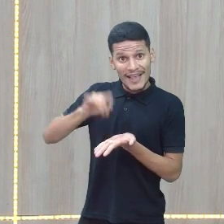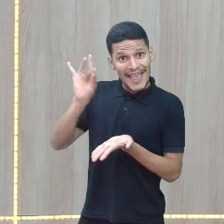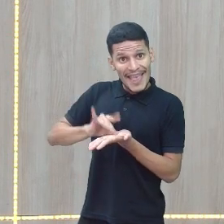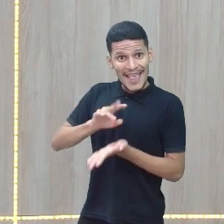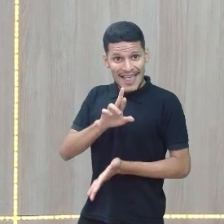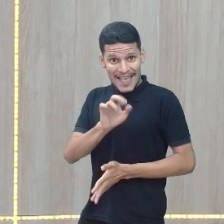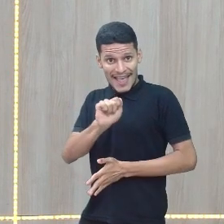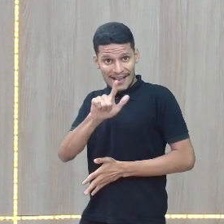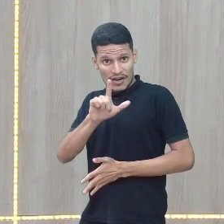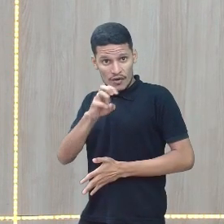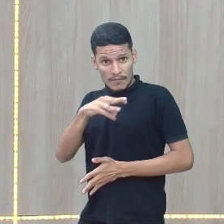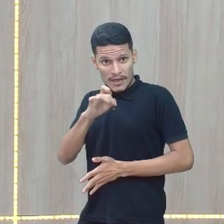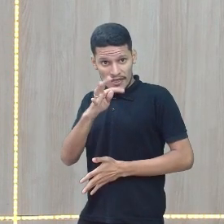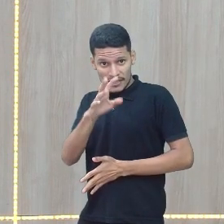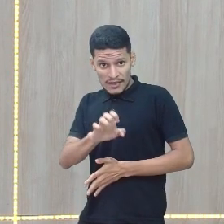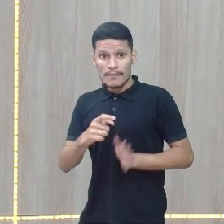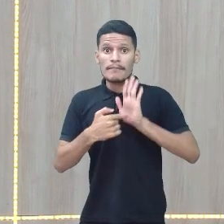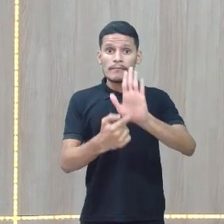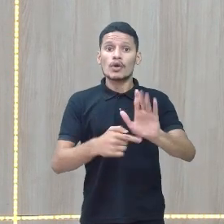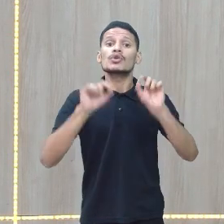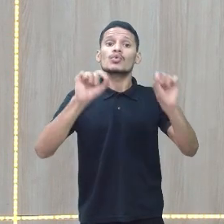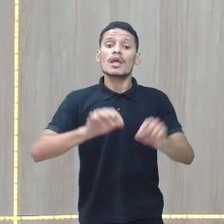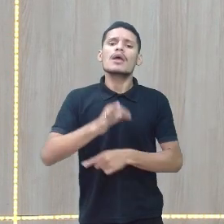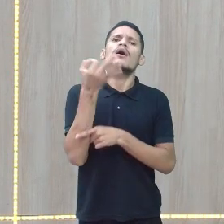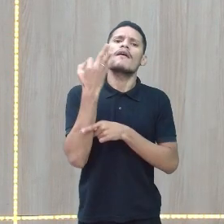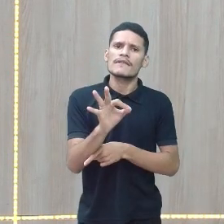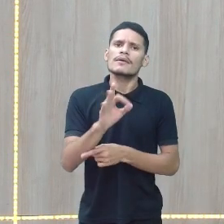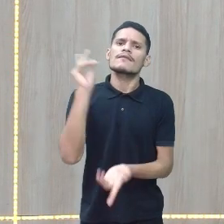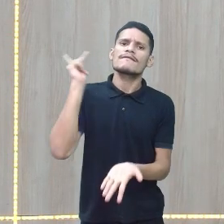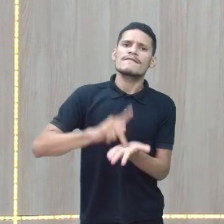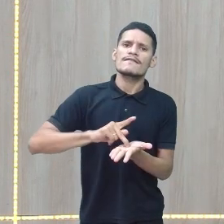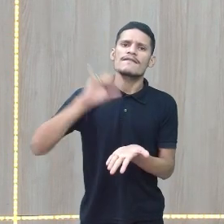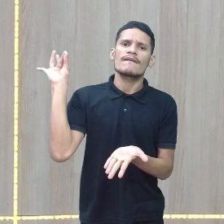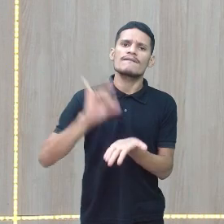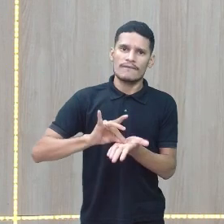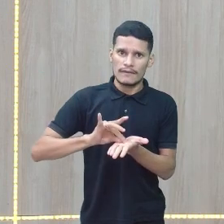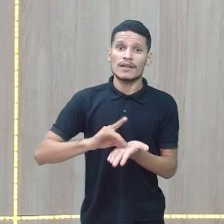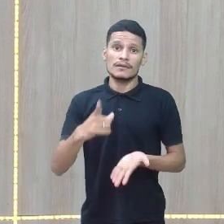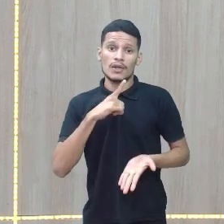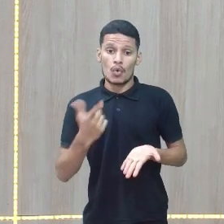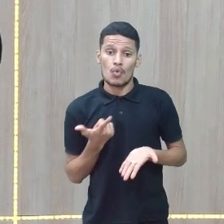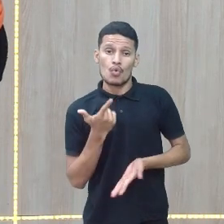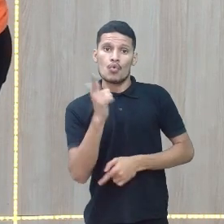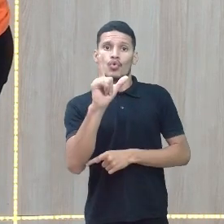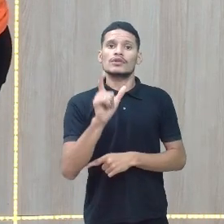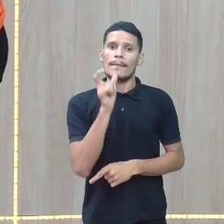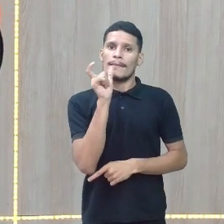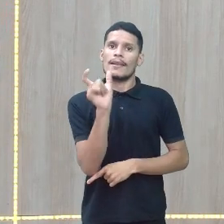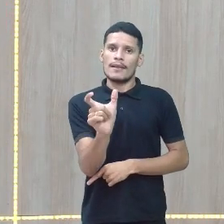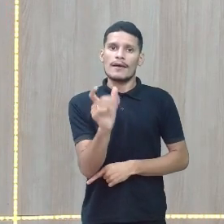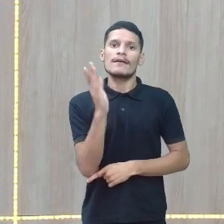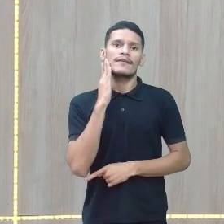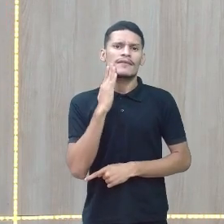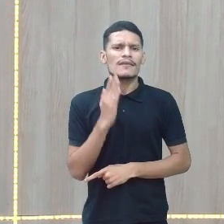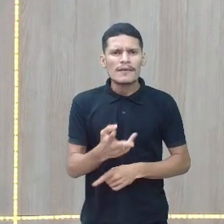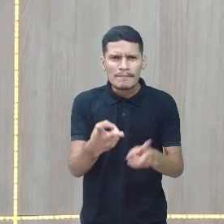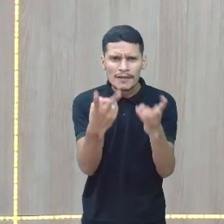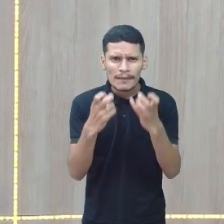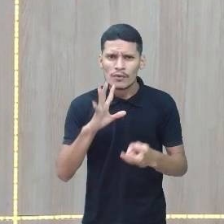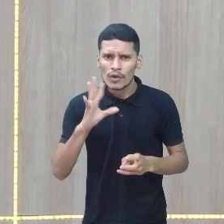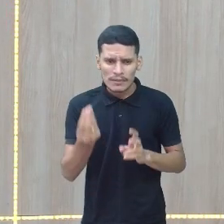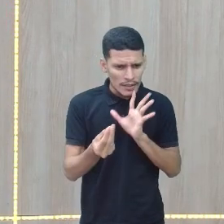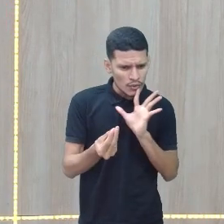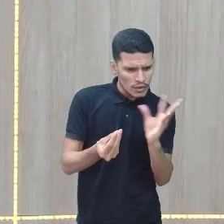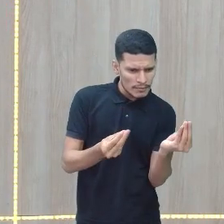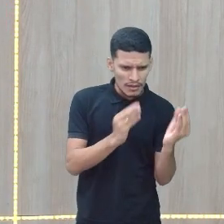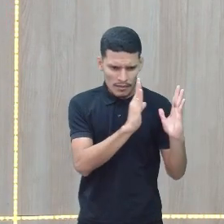representa o advérbio de afirmação. Tem outras palavras. Vocês percebem que o conhecimento ele é construído em partes,